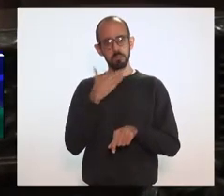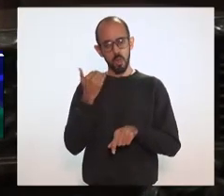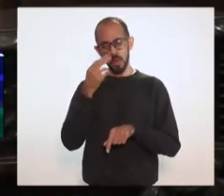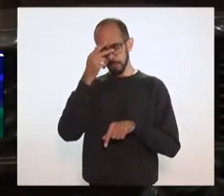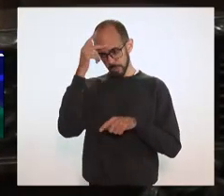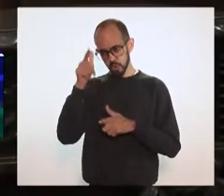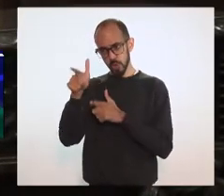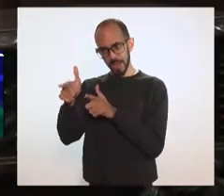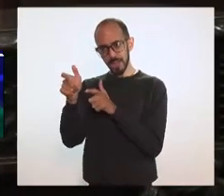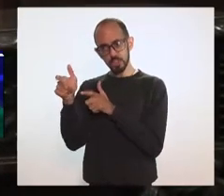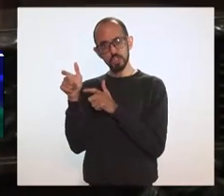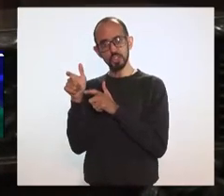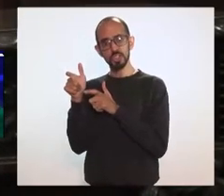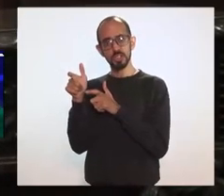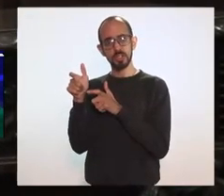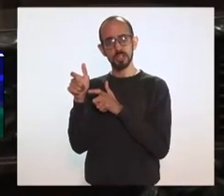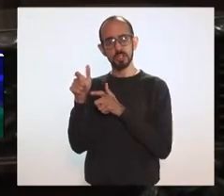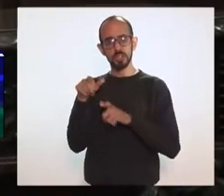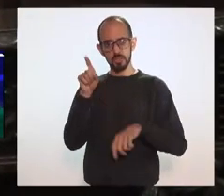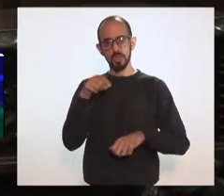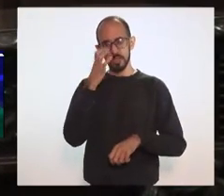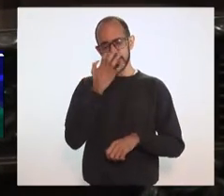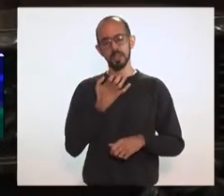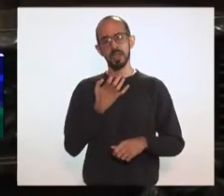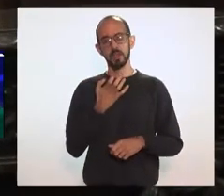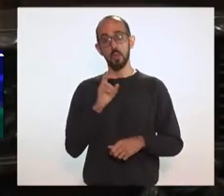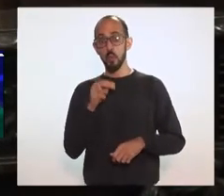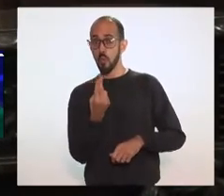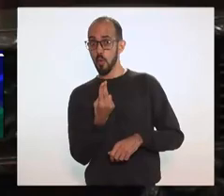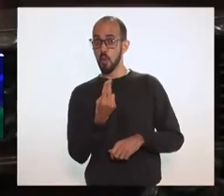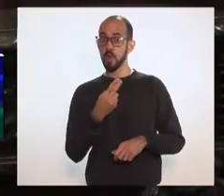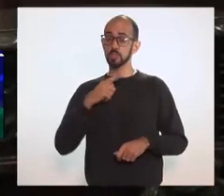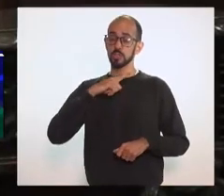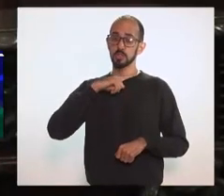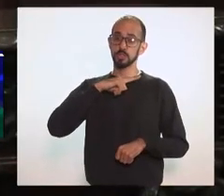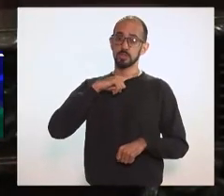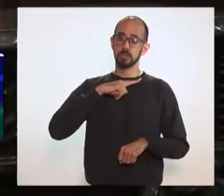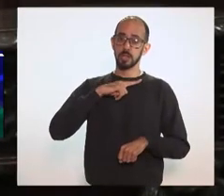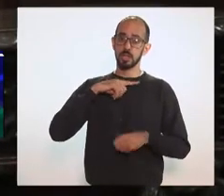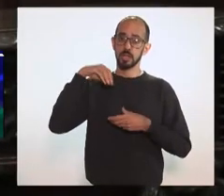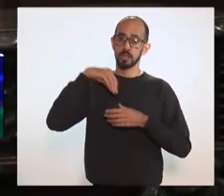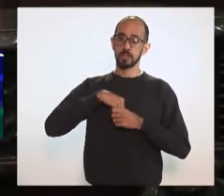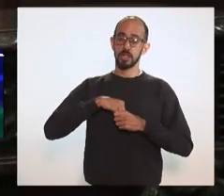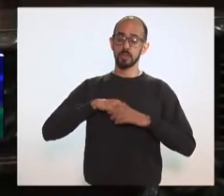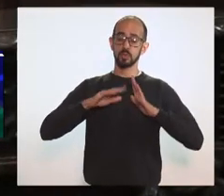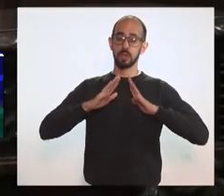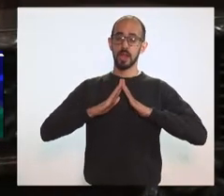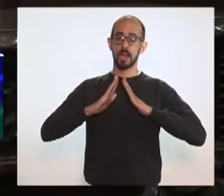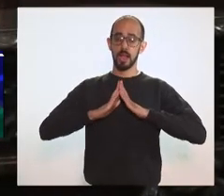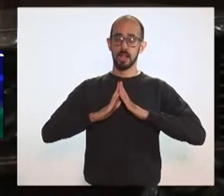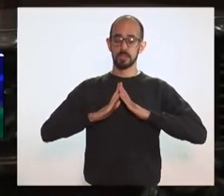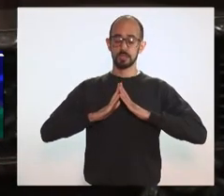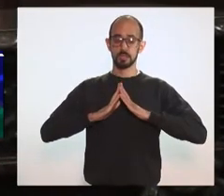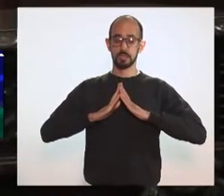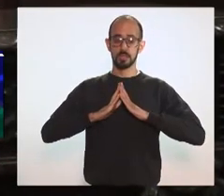isso é sério. Ou a gente tem, dentro dessa casa legislativa,